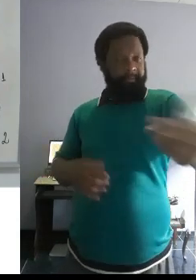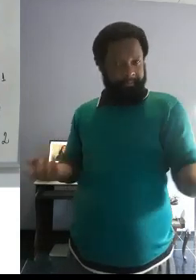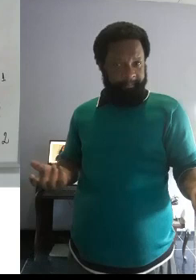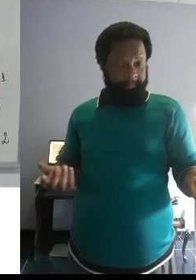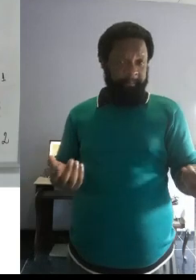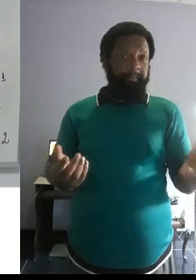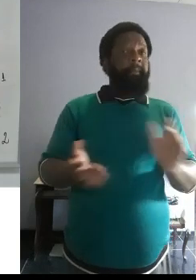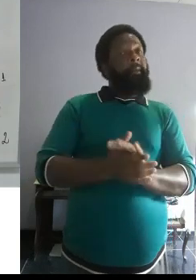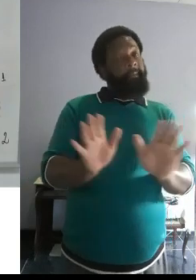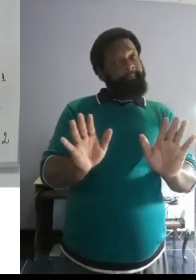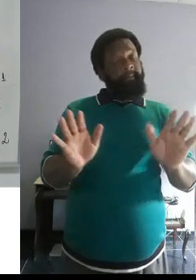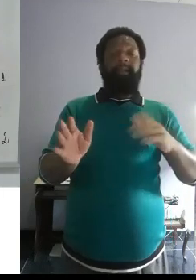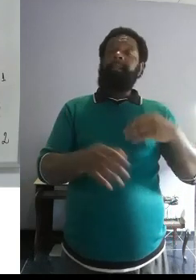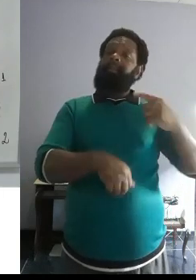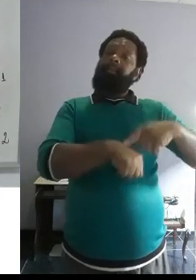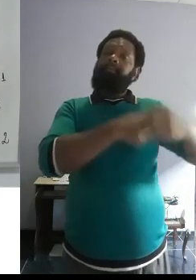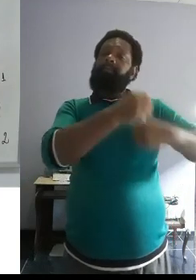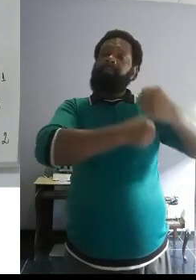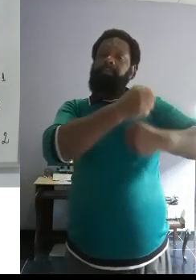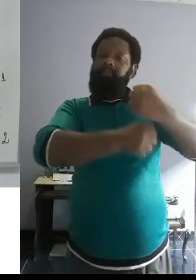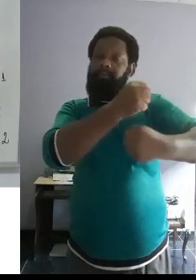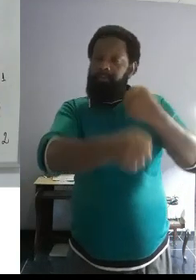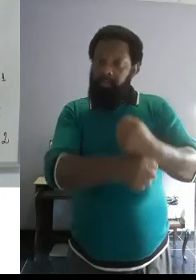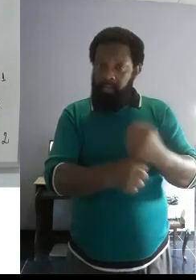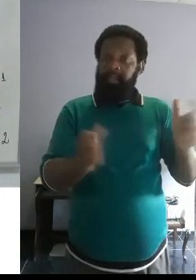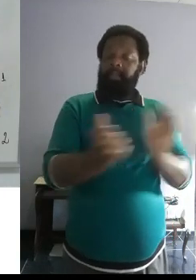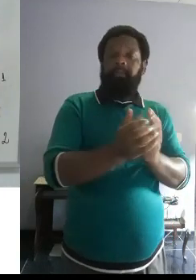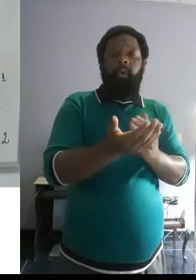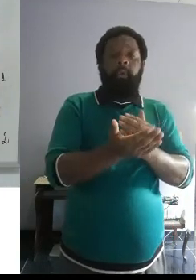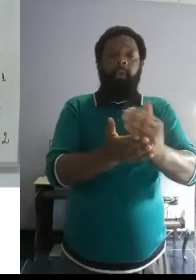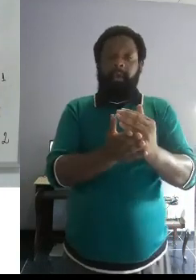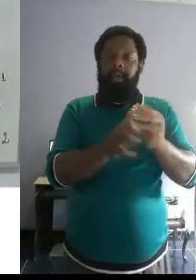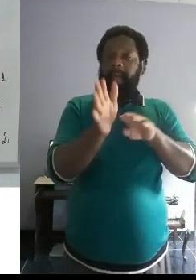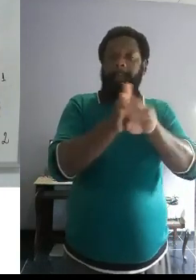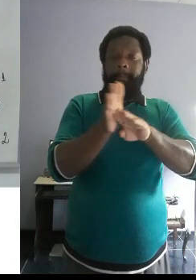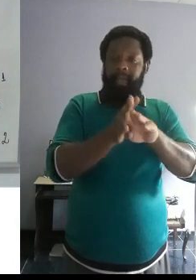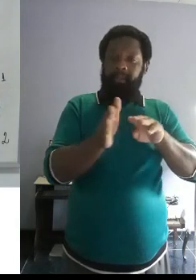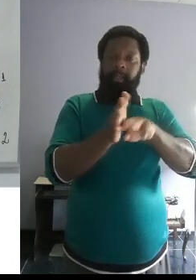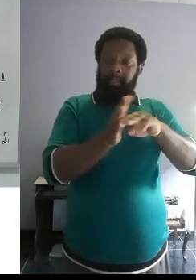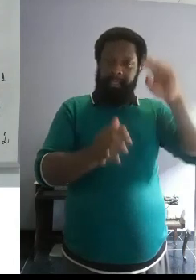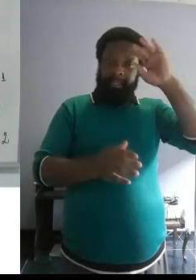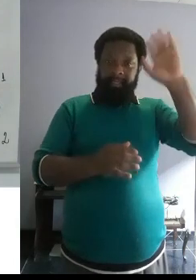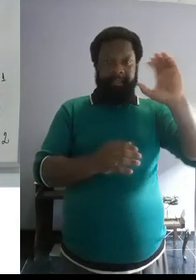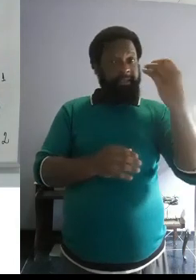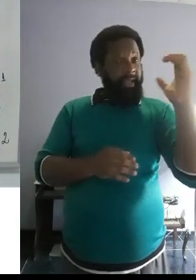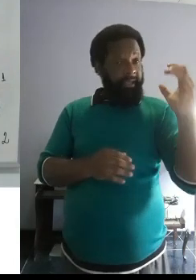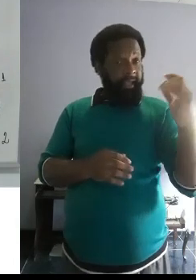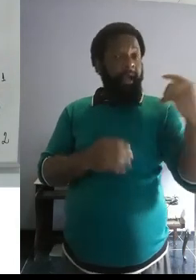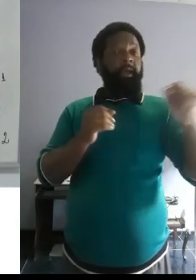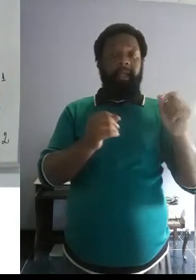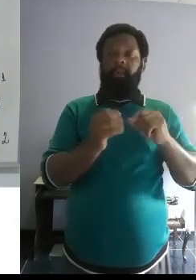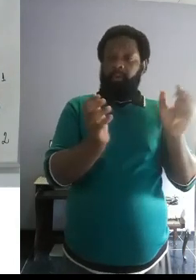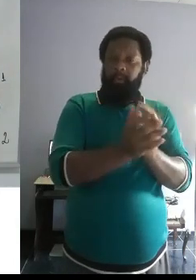imortalidade. Bom, se passaram mais alguns anos e houve a introdução do método científico. E com a introdução do método